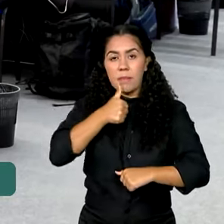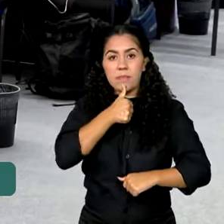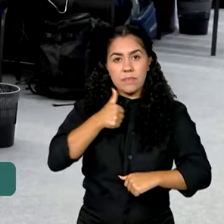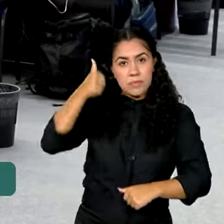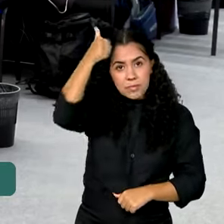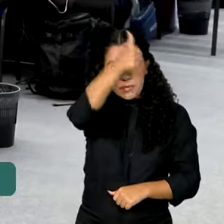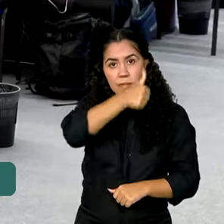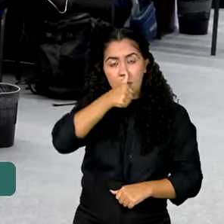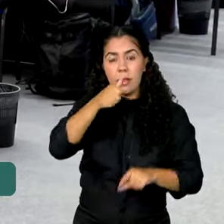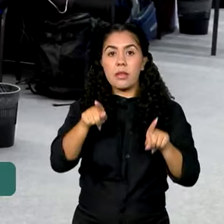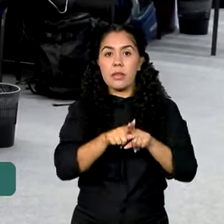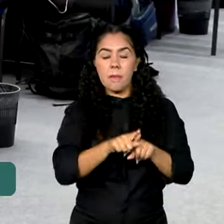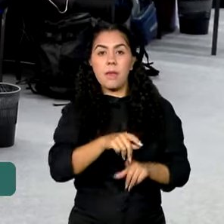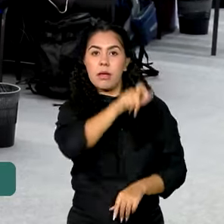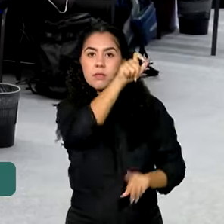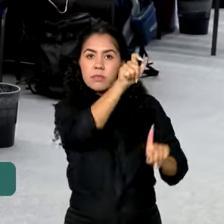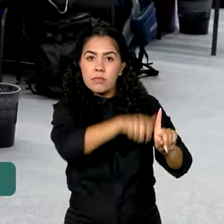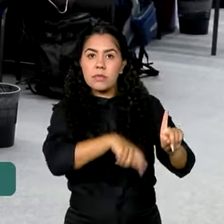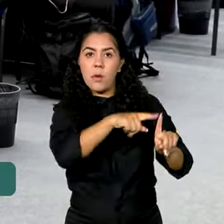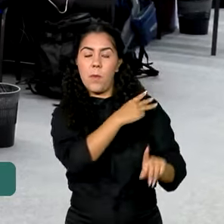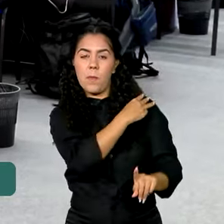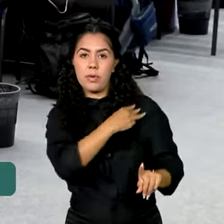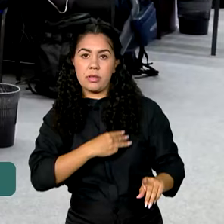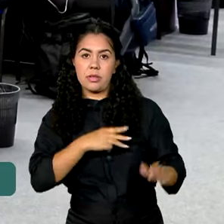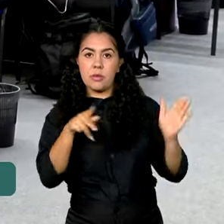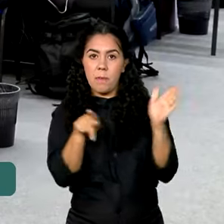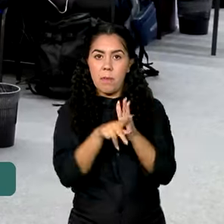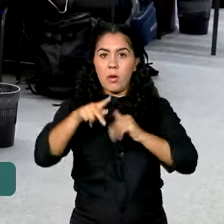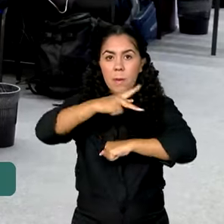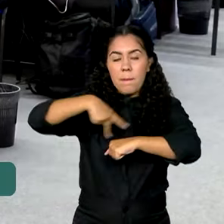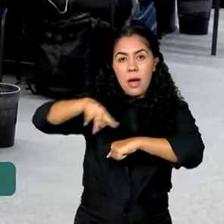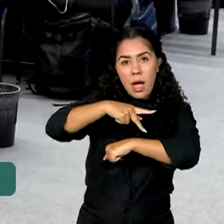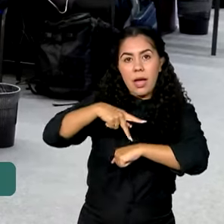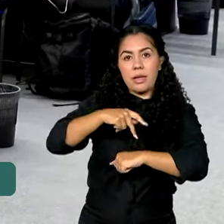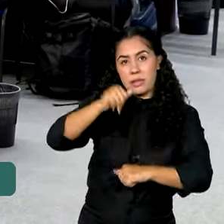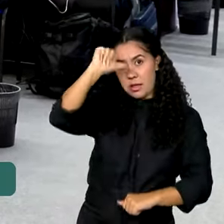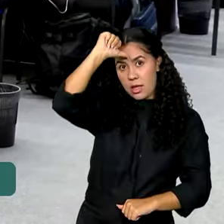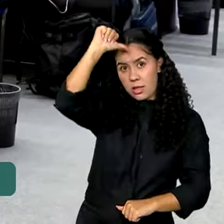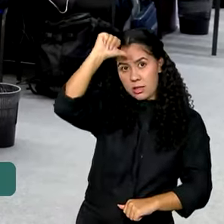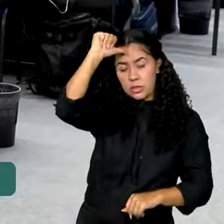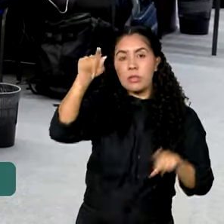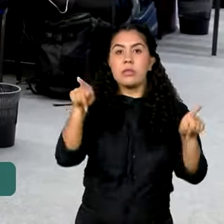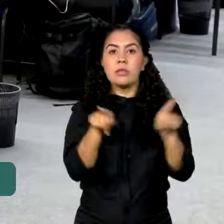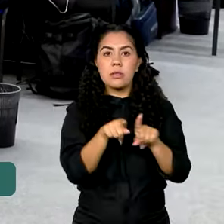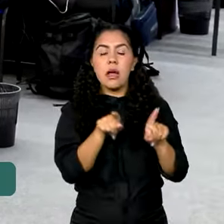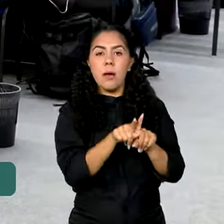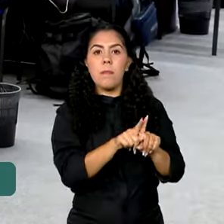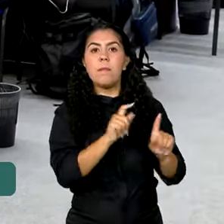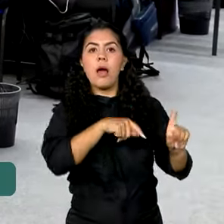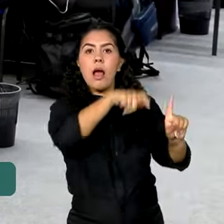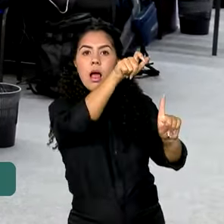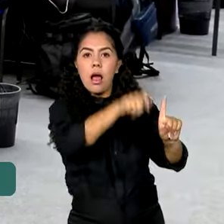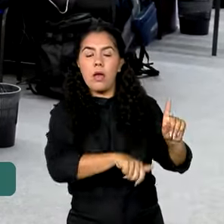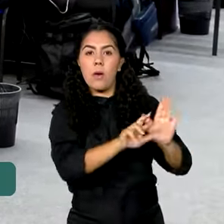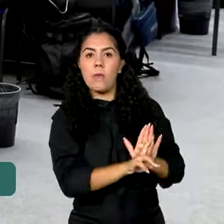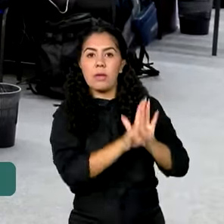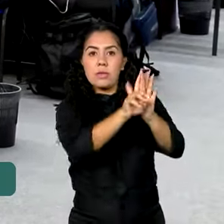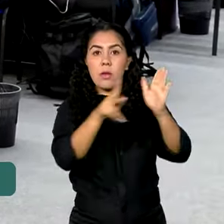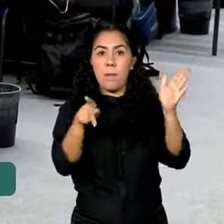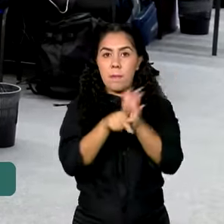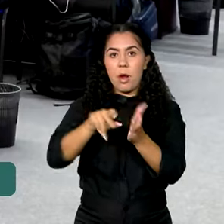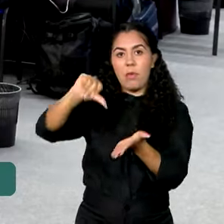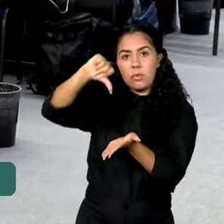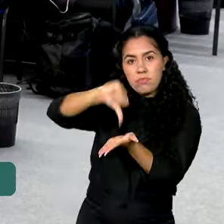Índia, Narendra Modi, e os presidentes da África do Sul, Cyril Ramaphosa, do Irã, Masoud Pezeshkian e da China,